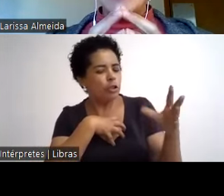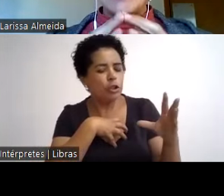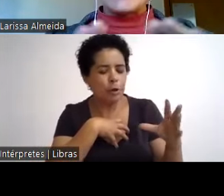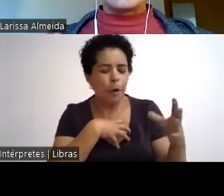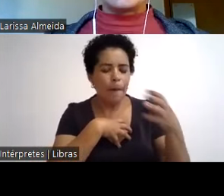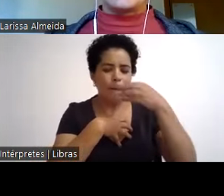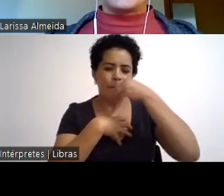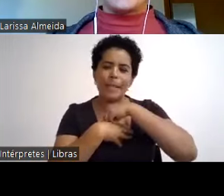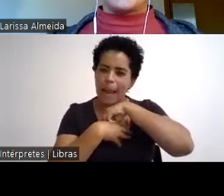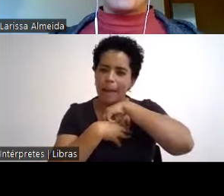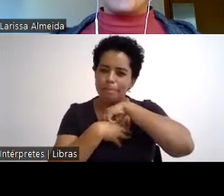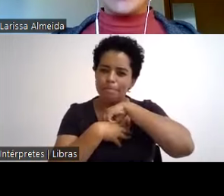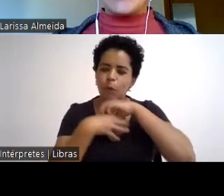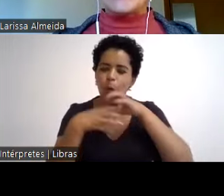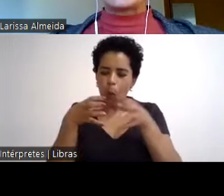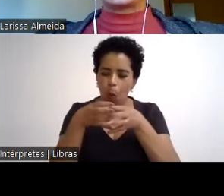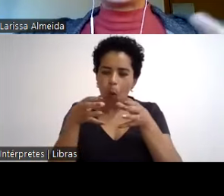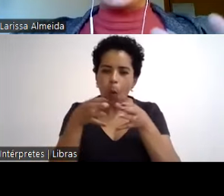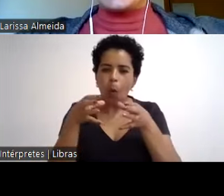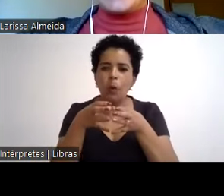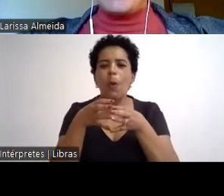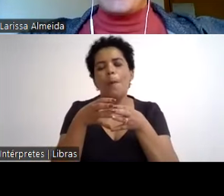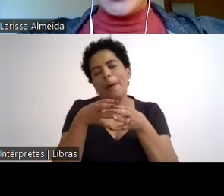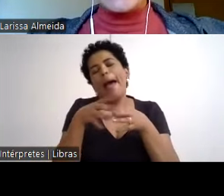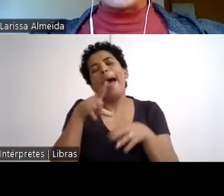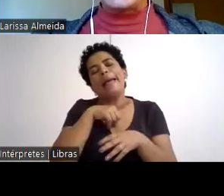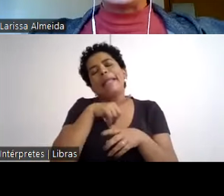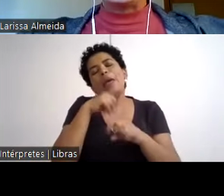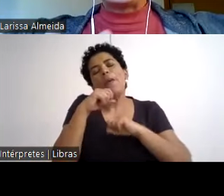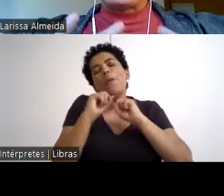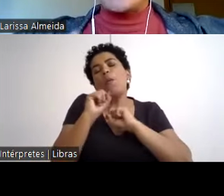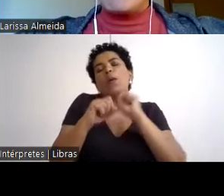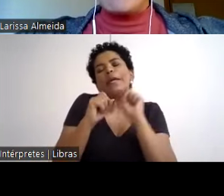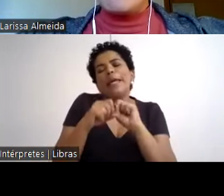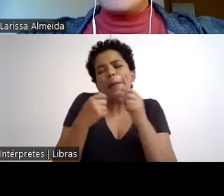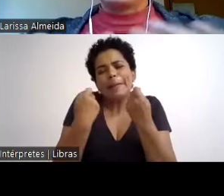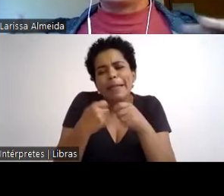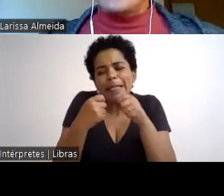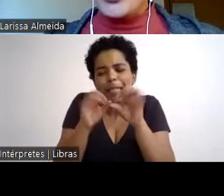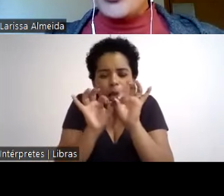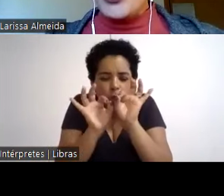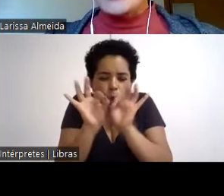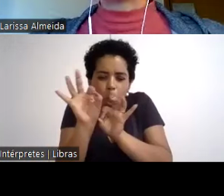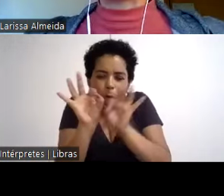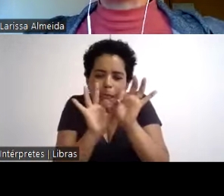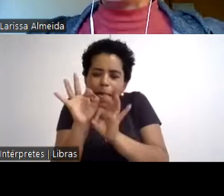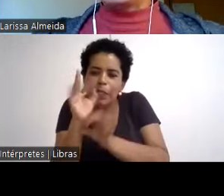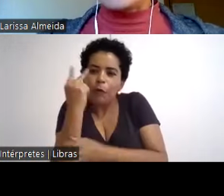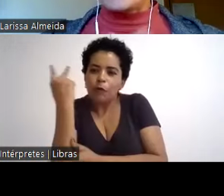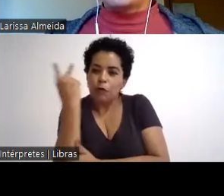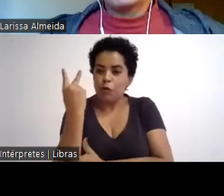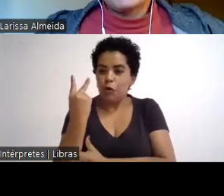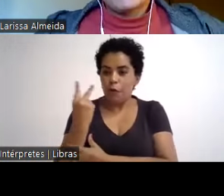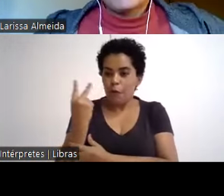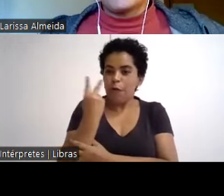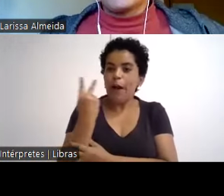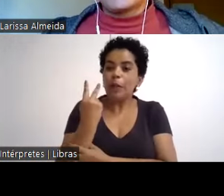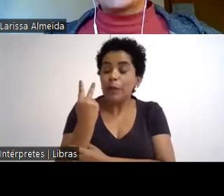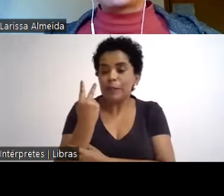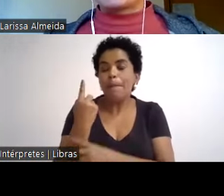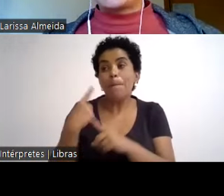aí existe uma necessidade de alinhamento de valores, de alinhamento de sonhos, porque os